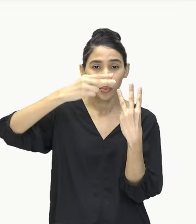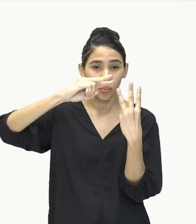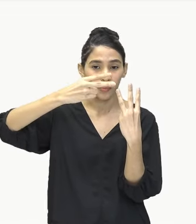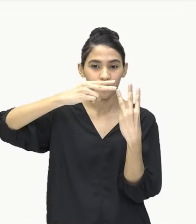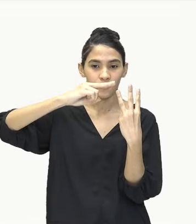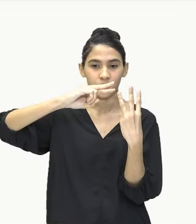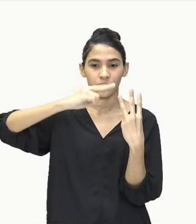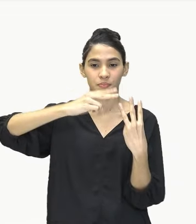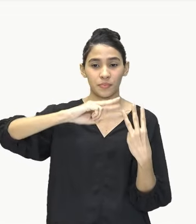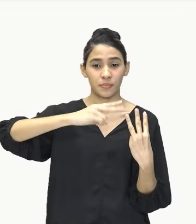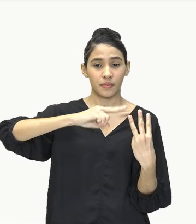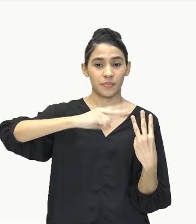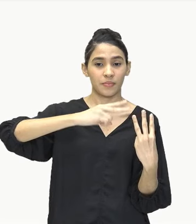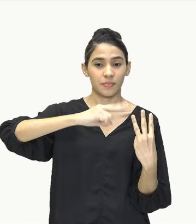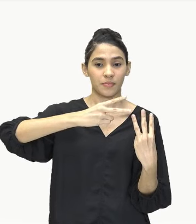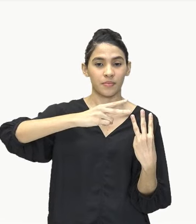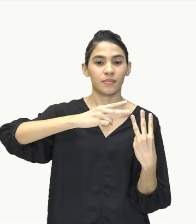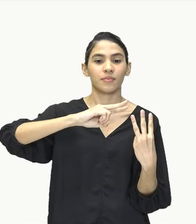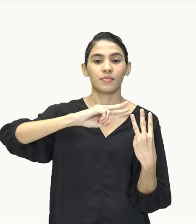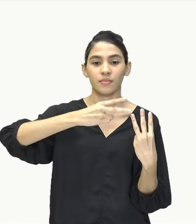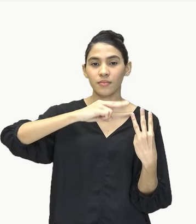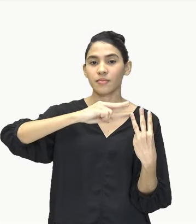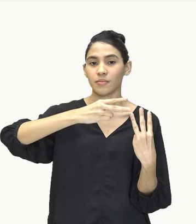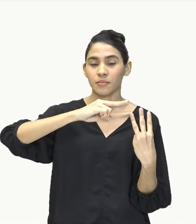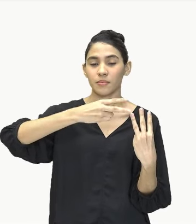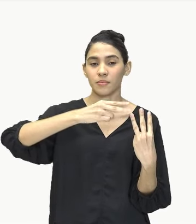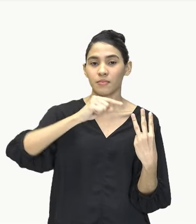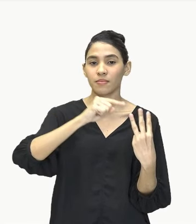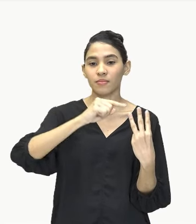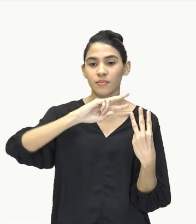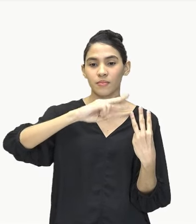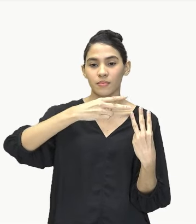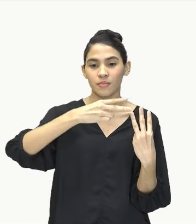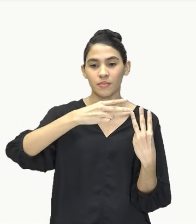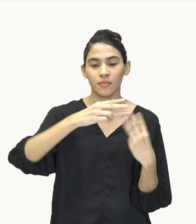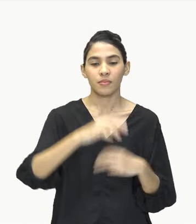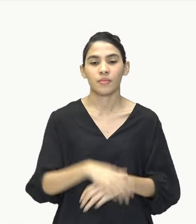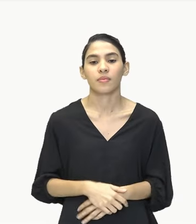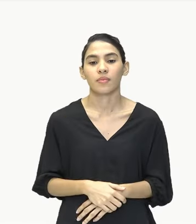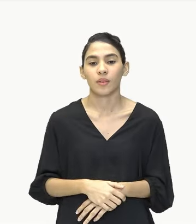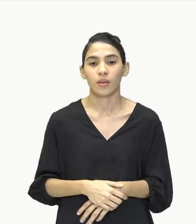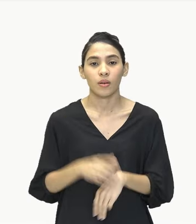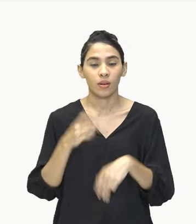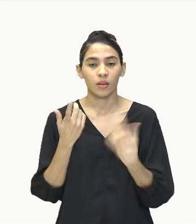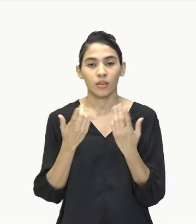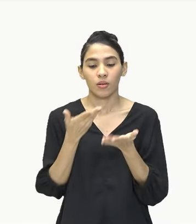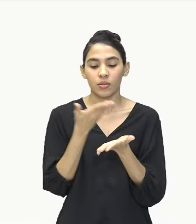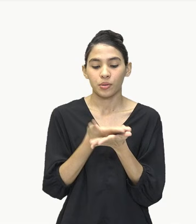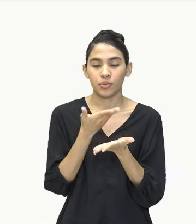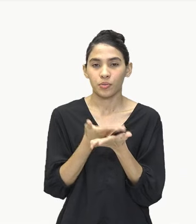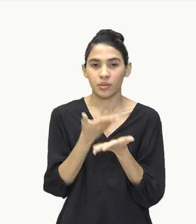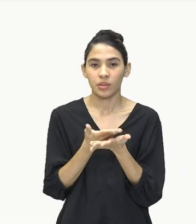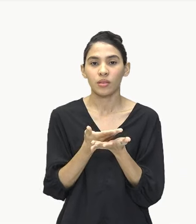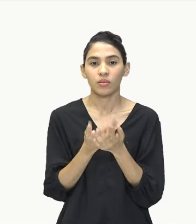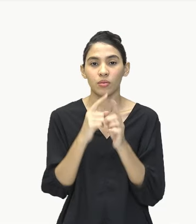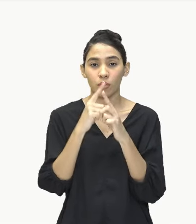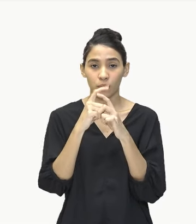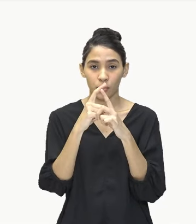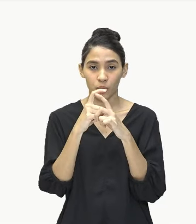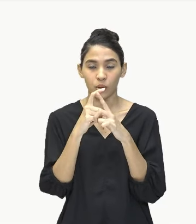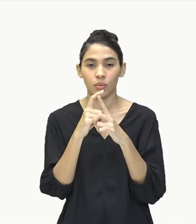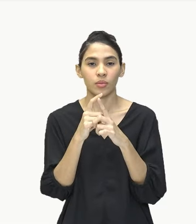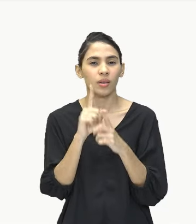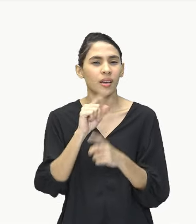caso quem é? É o 2. Então, quando nós estamos estudando ali os monômios,